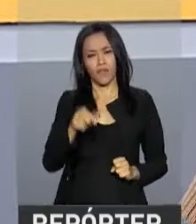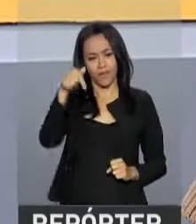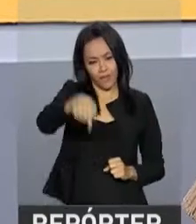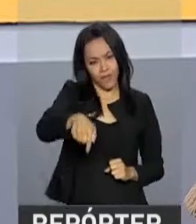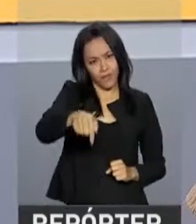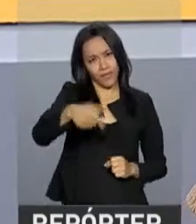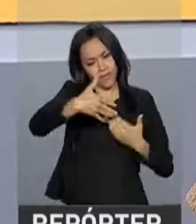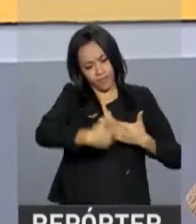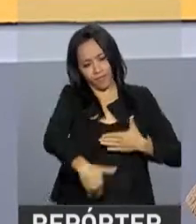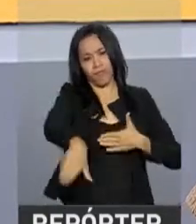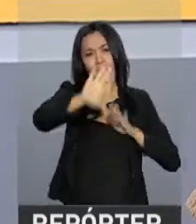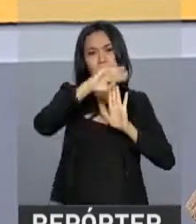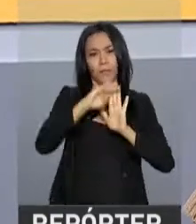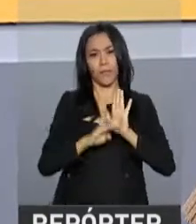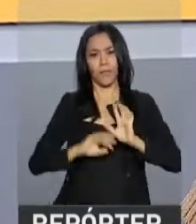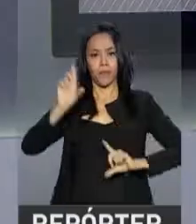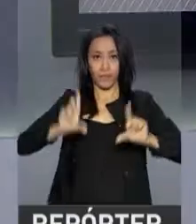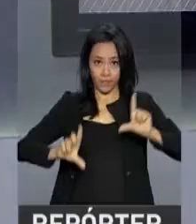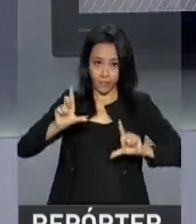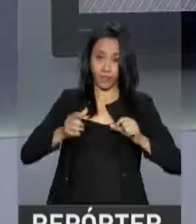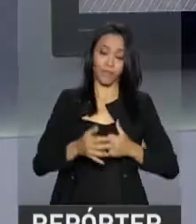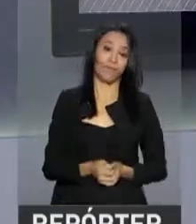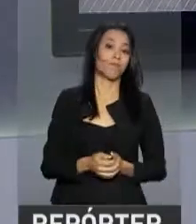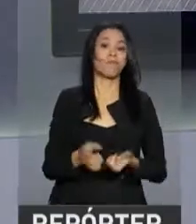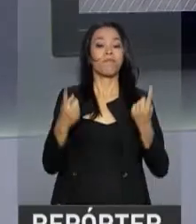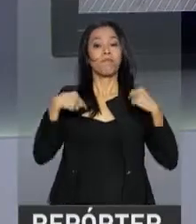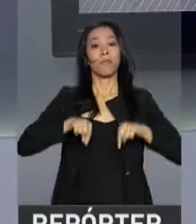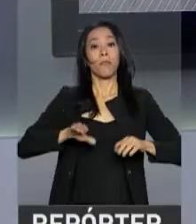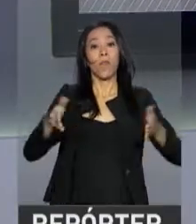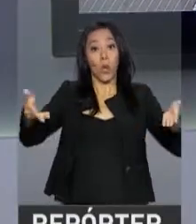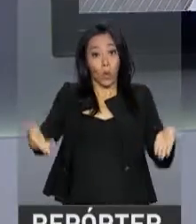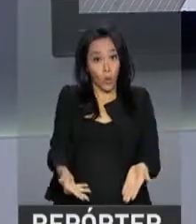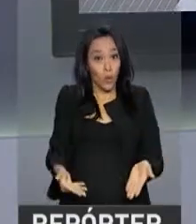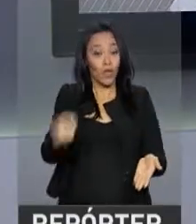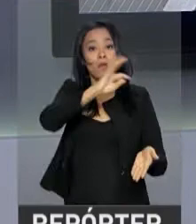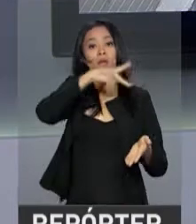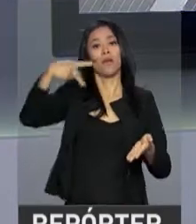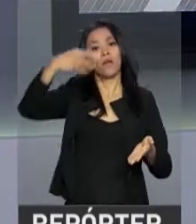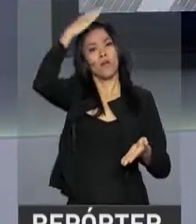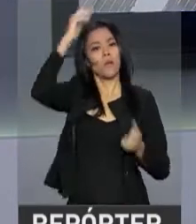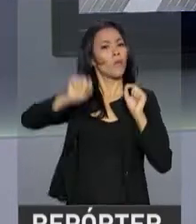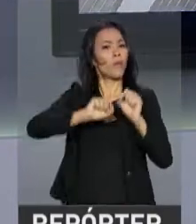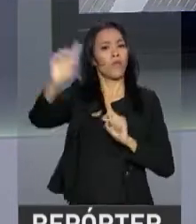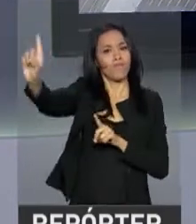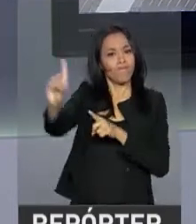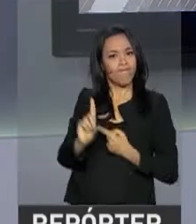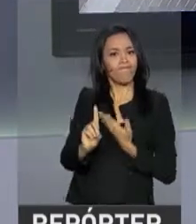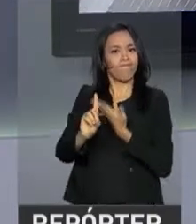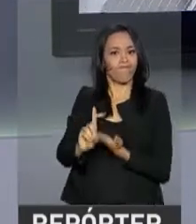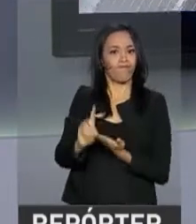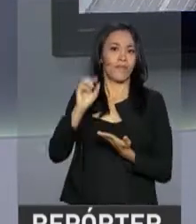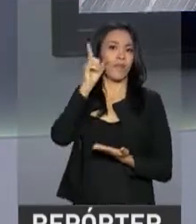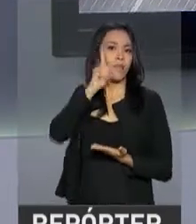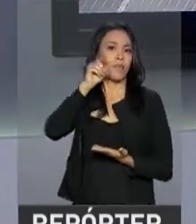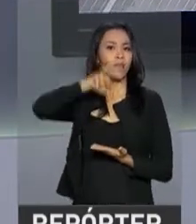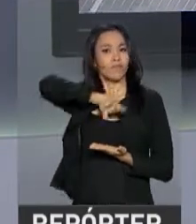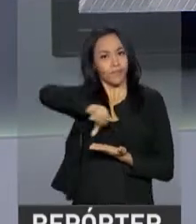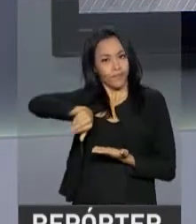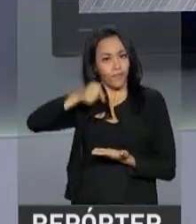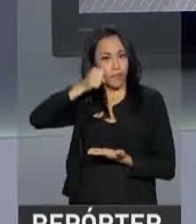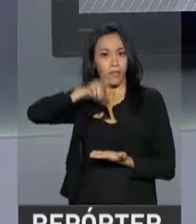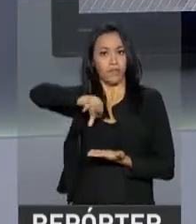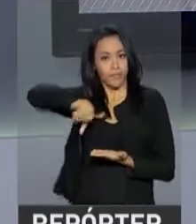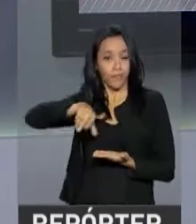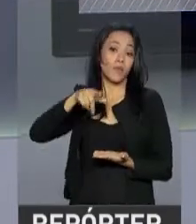ao longo da nossa programação e ainda hoje o presidente michel temer recebe parlamentares e participa da cerimônia de apresentação